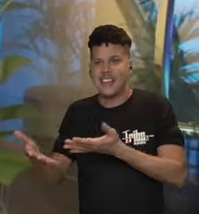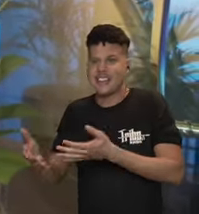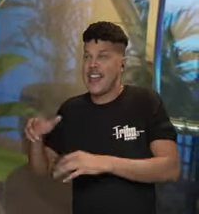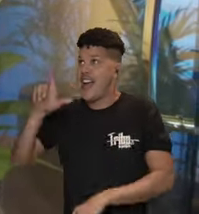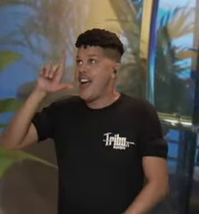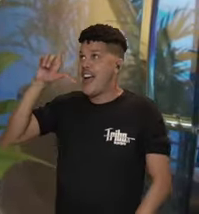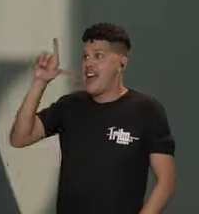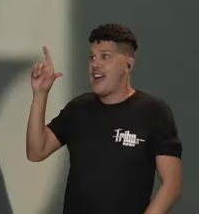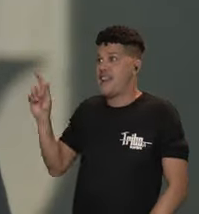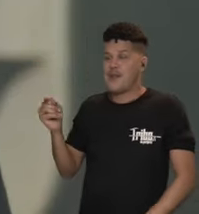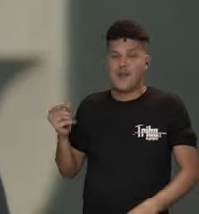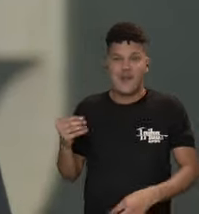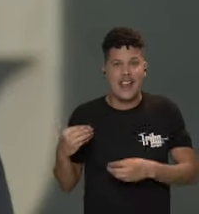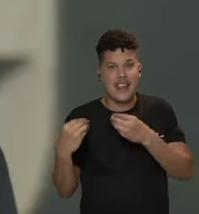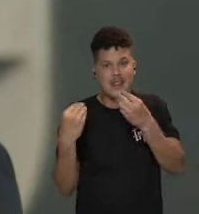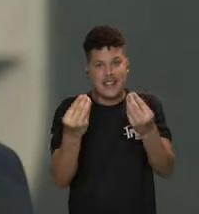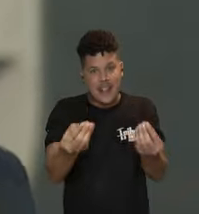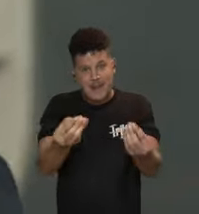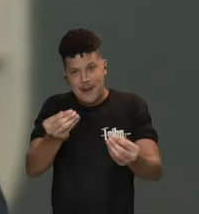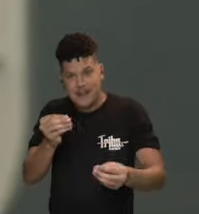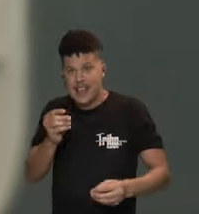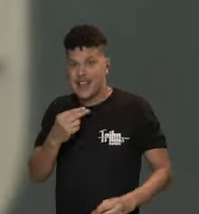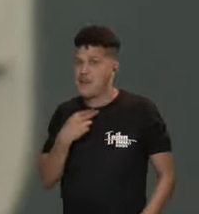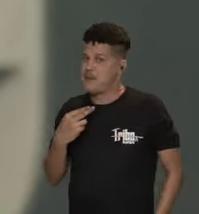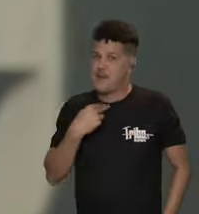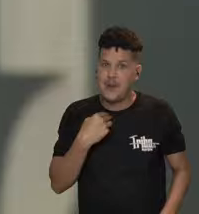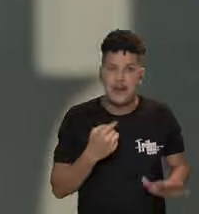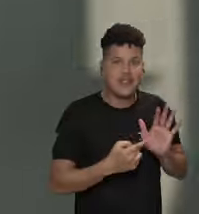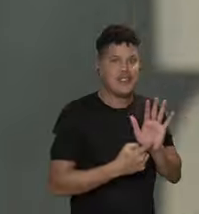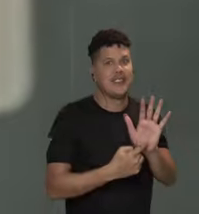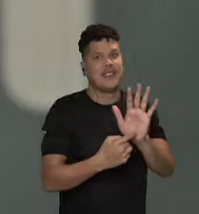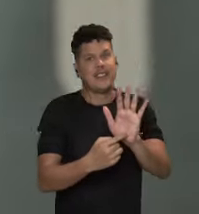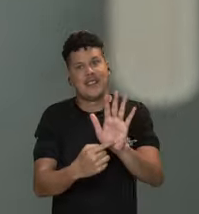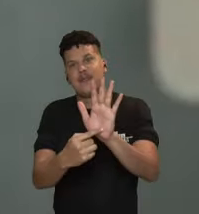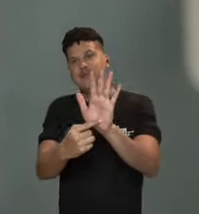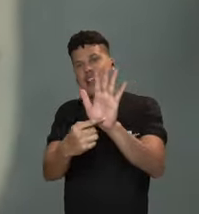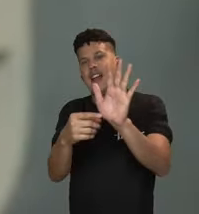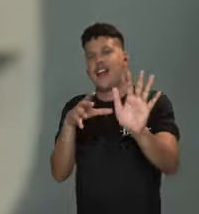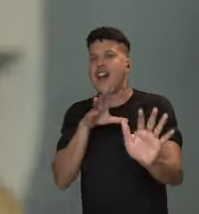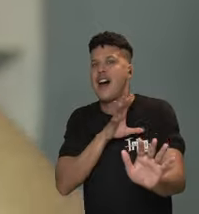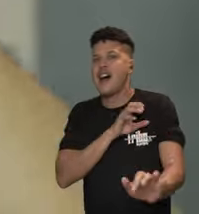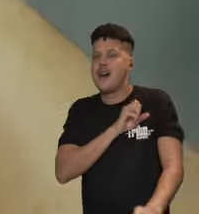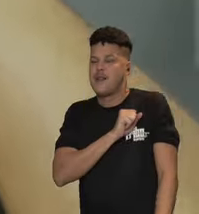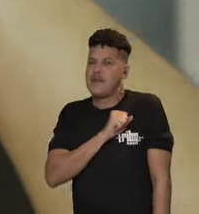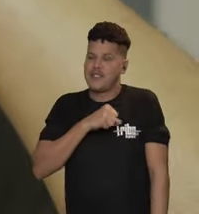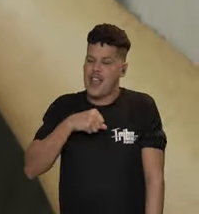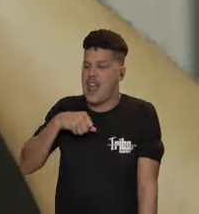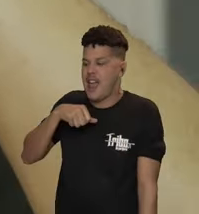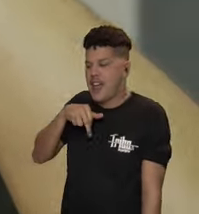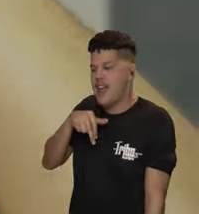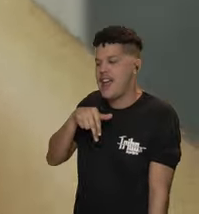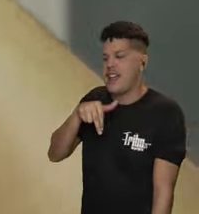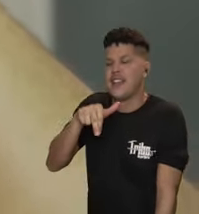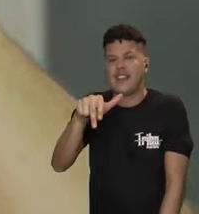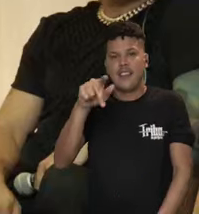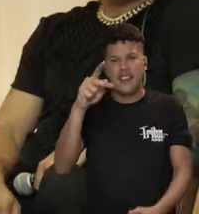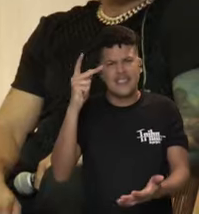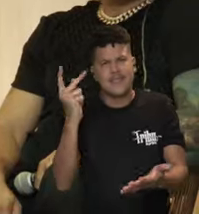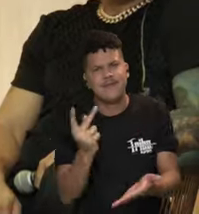dei não pôde demonstrar o amor. E nos passos que